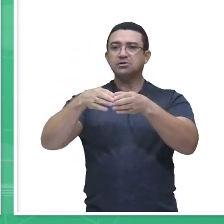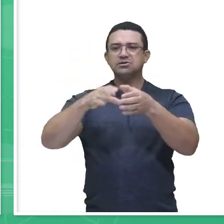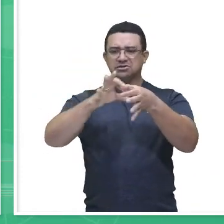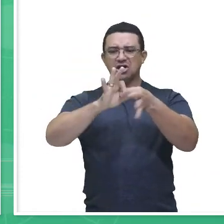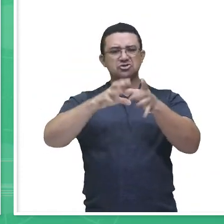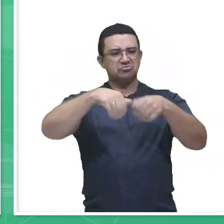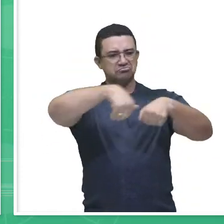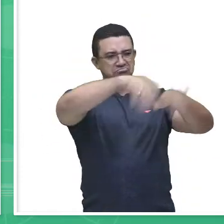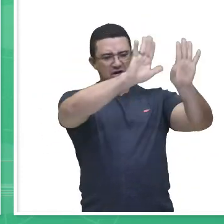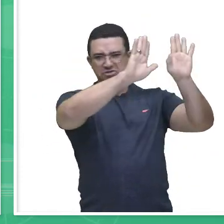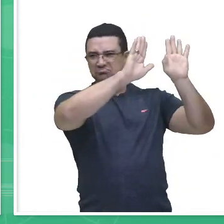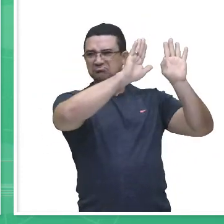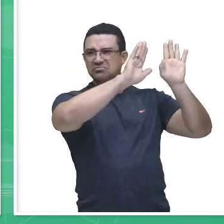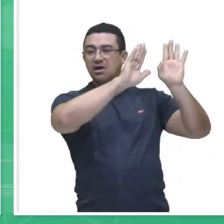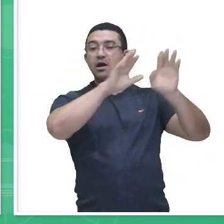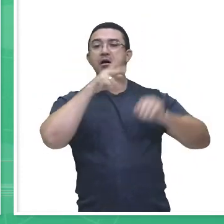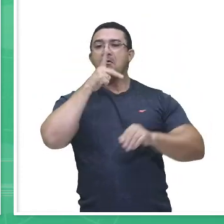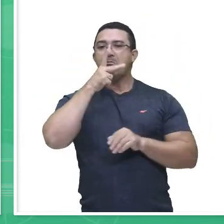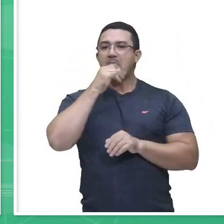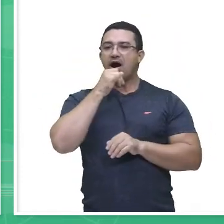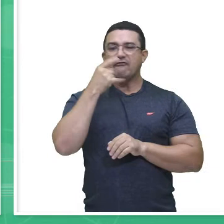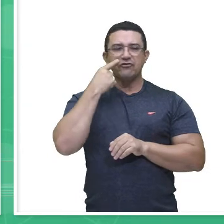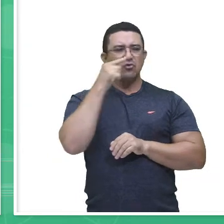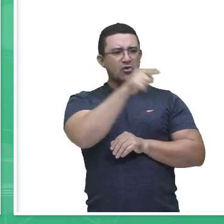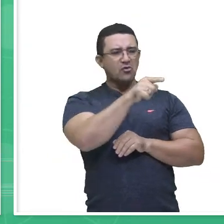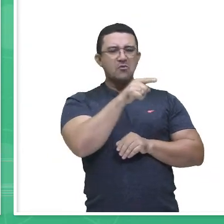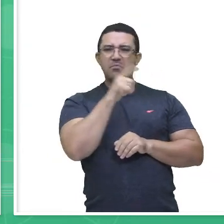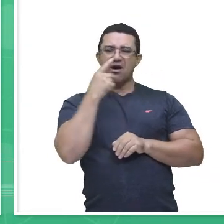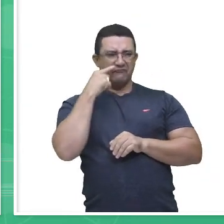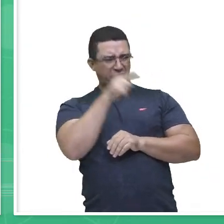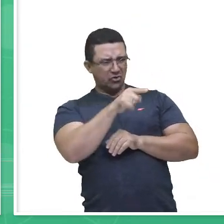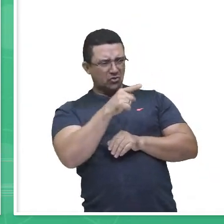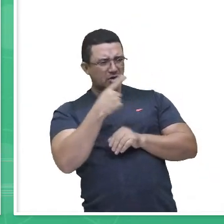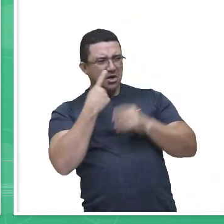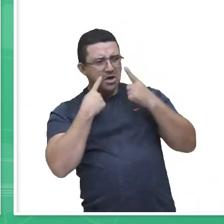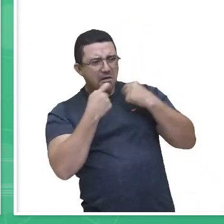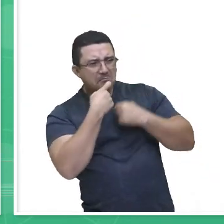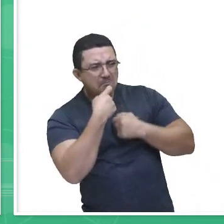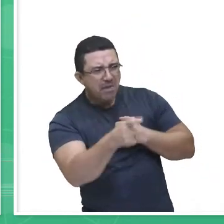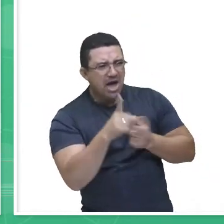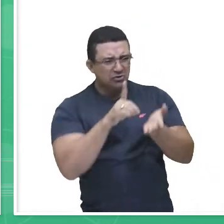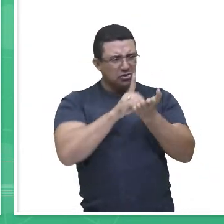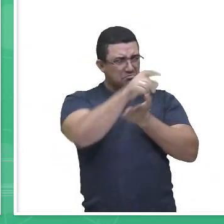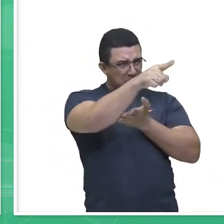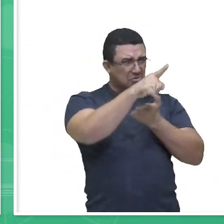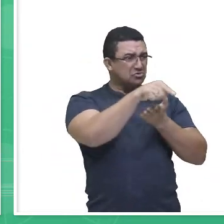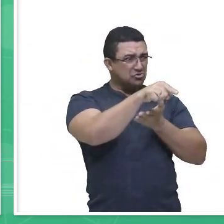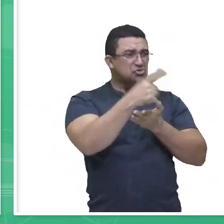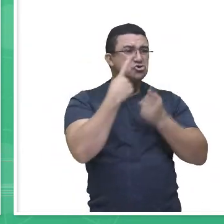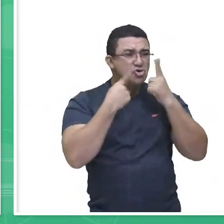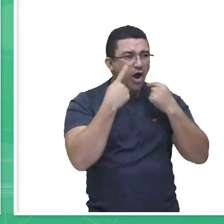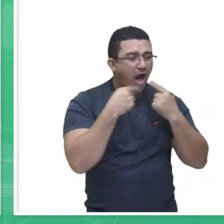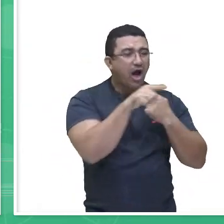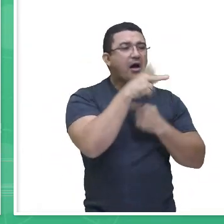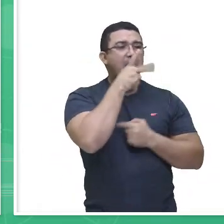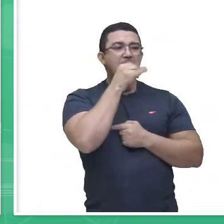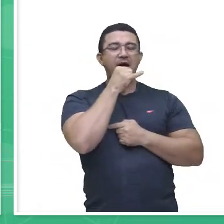quando o pai dele descobriu que Jucapirama tinha chorado na frente do inimigo de outra nação indígena, percebe que